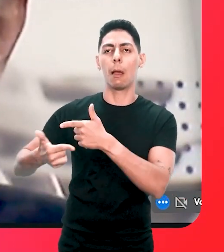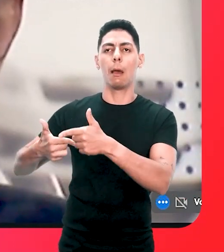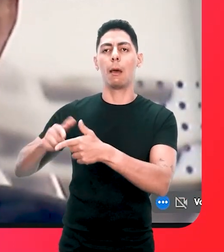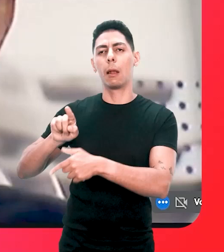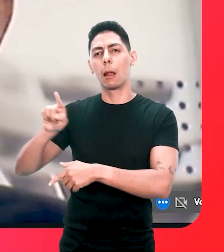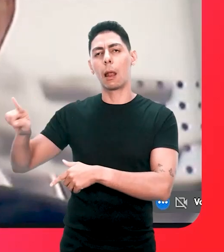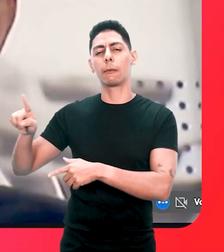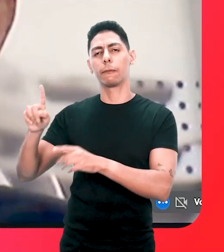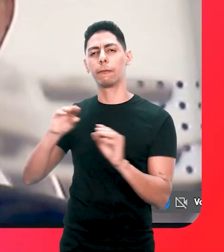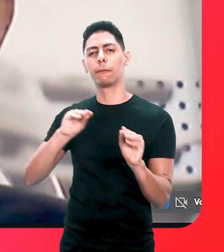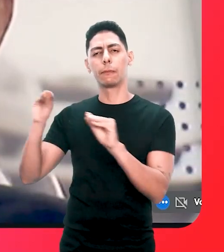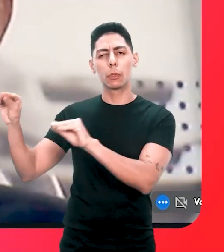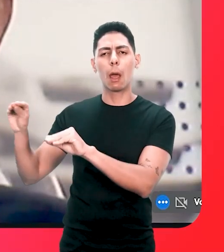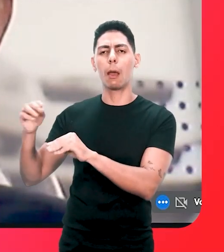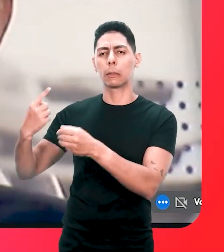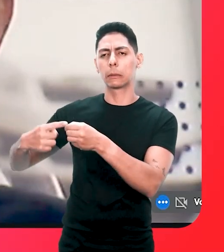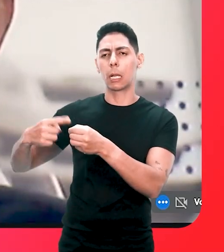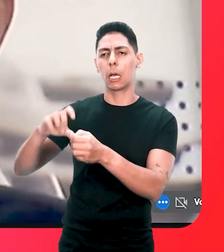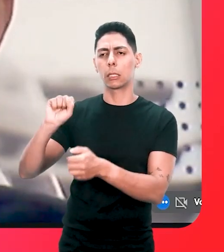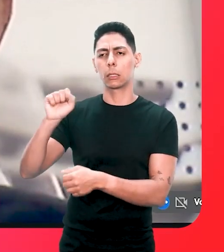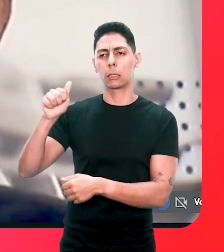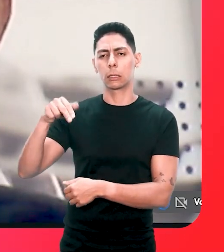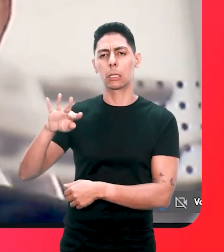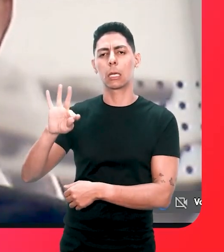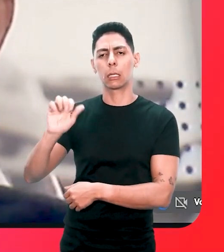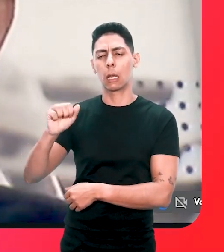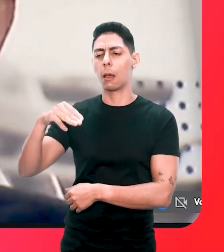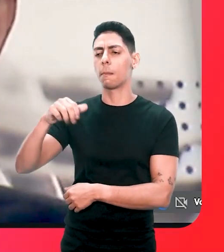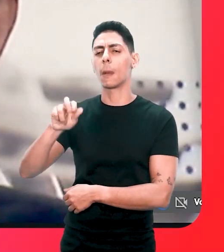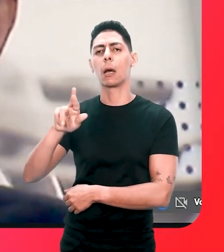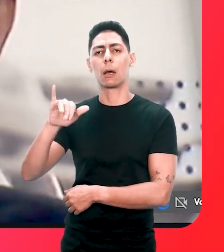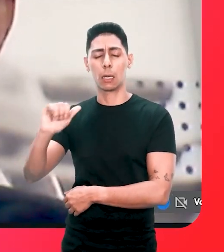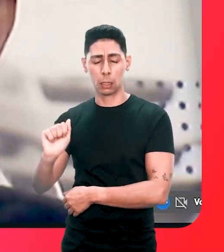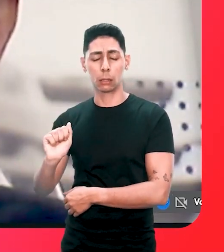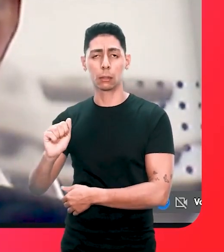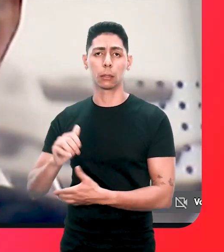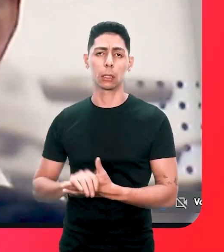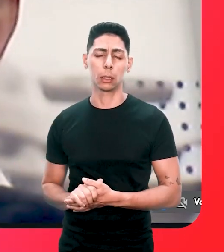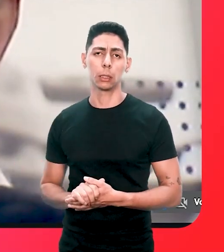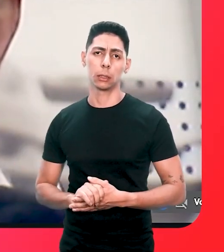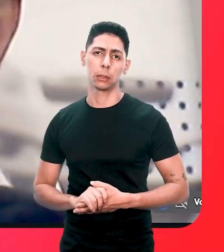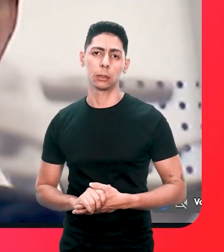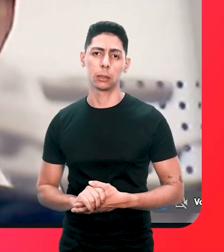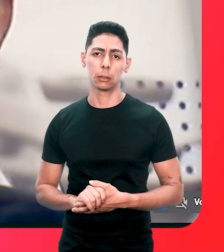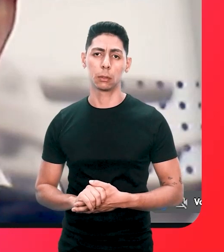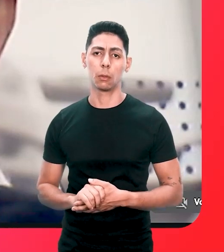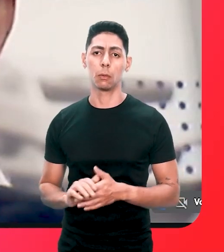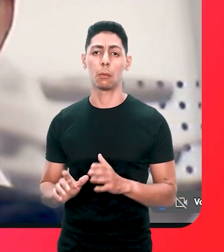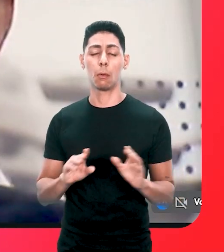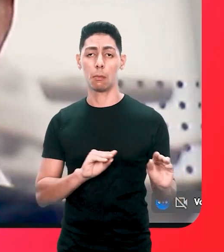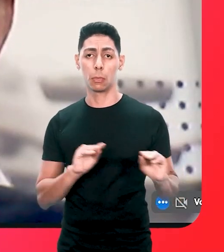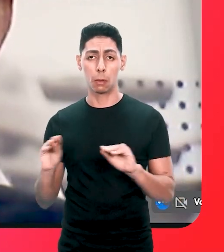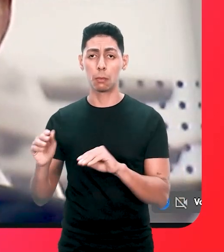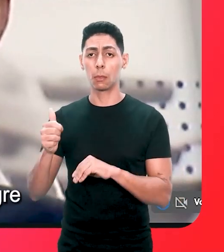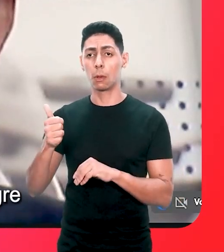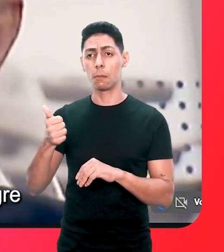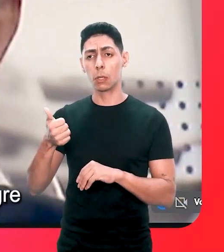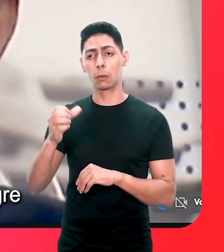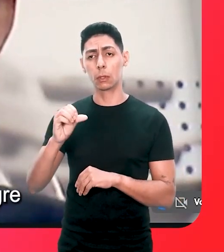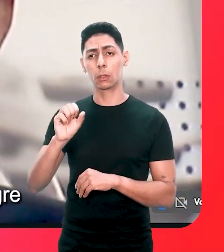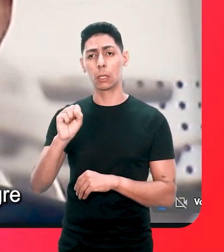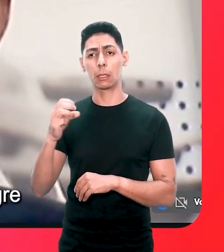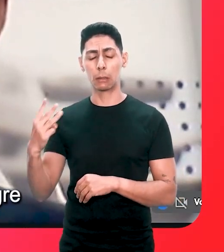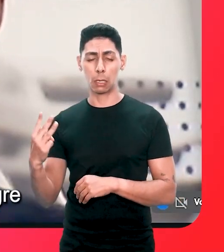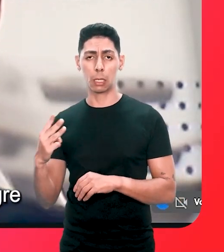lá em Santa Maria. Então, nós nos mudamos em 83, com o Fabinho, com 1 ano, e teve